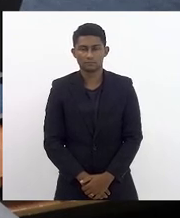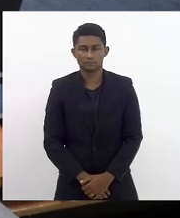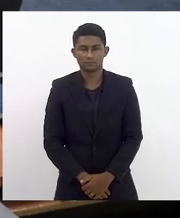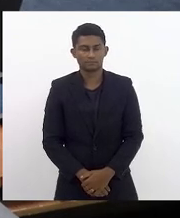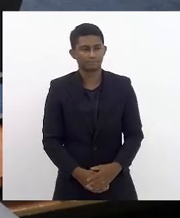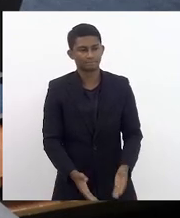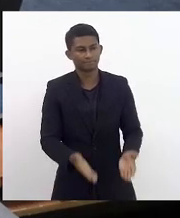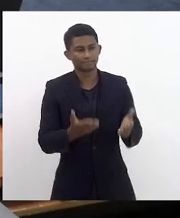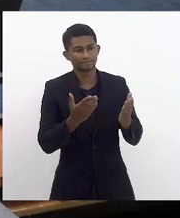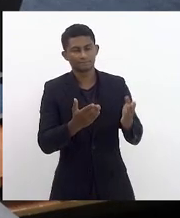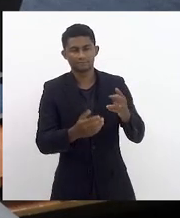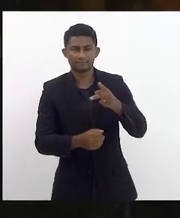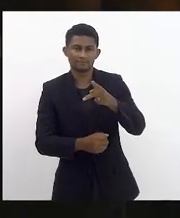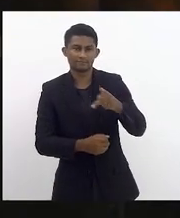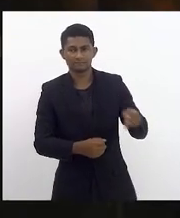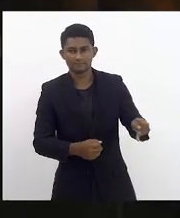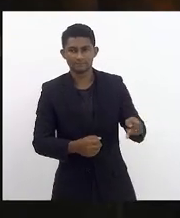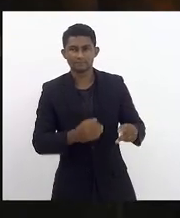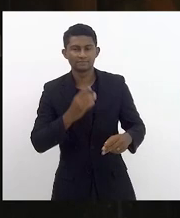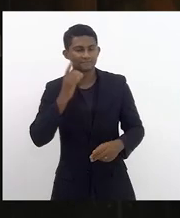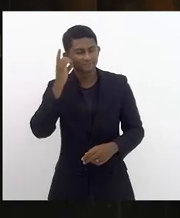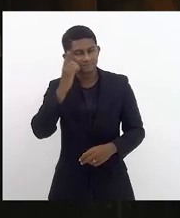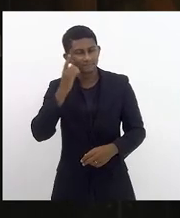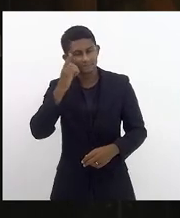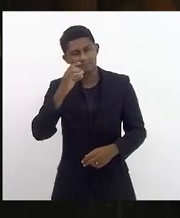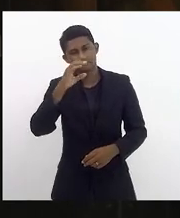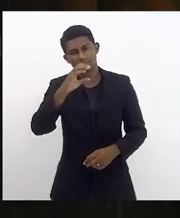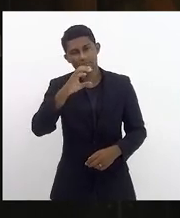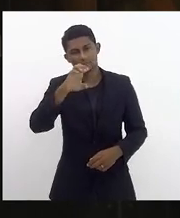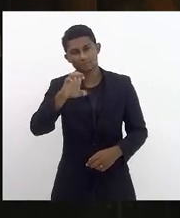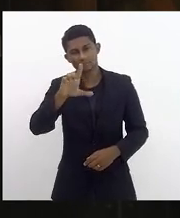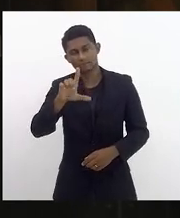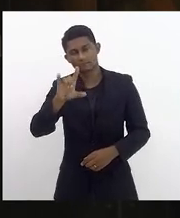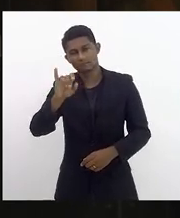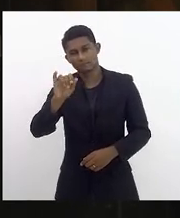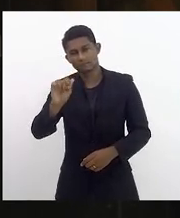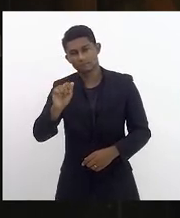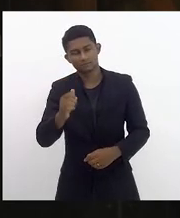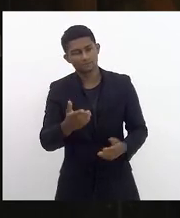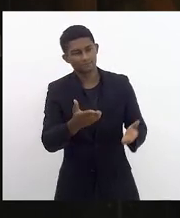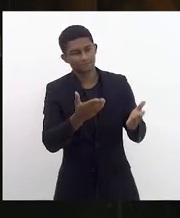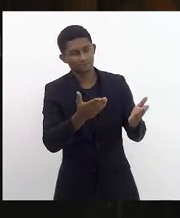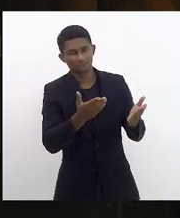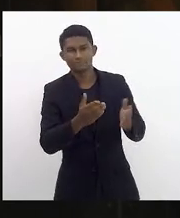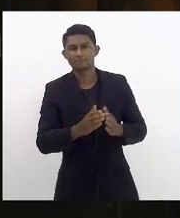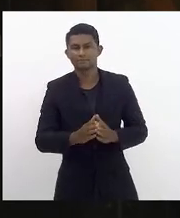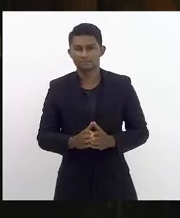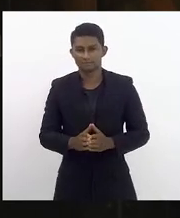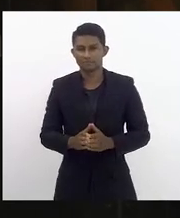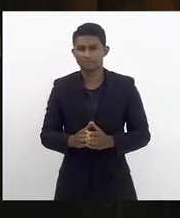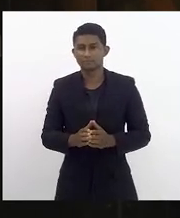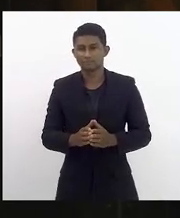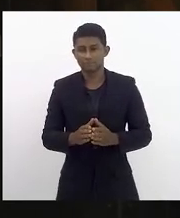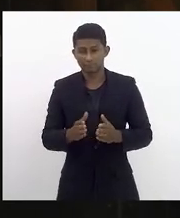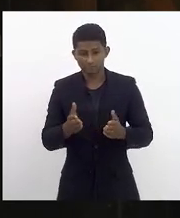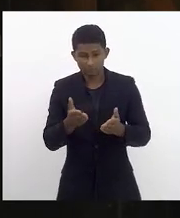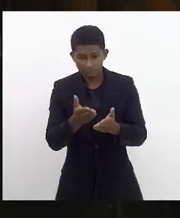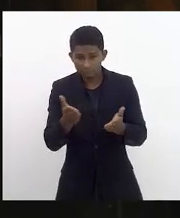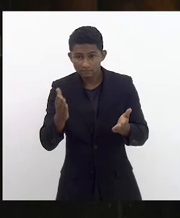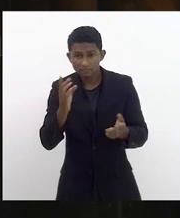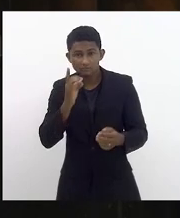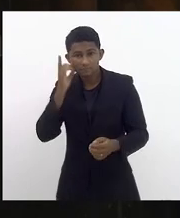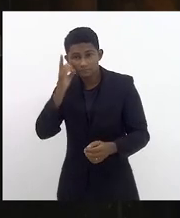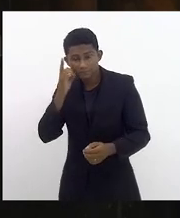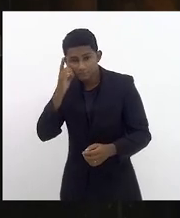Senhora Presidente, nobre deputada Célia Jordão, senhoras e senhores deputados